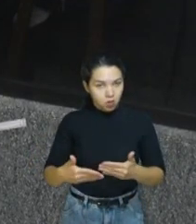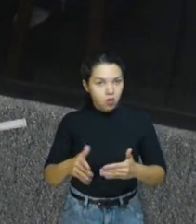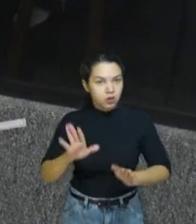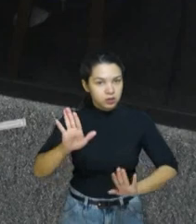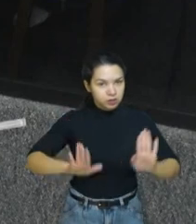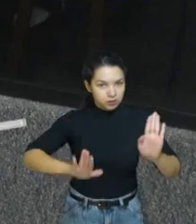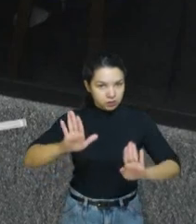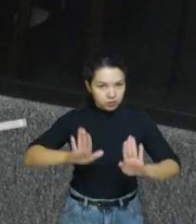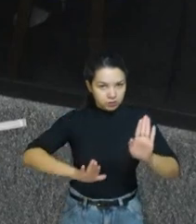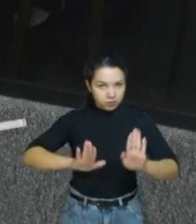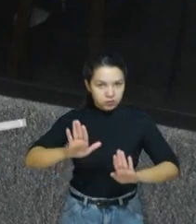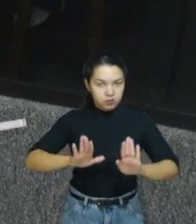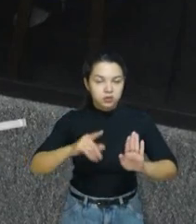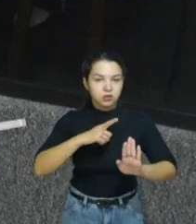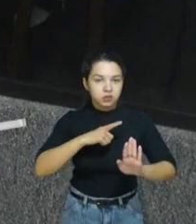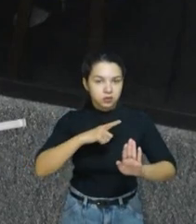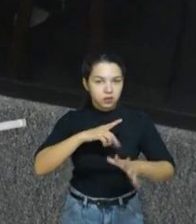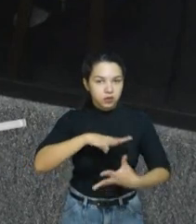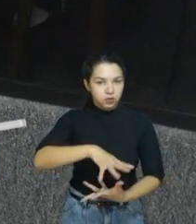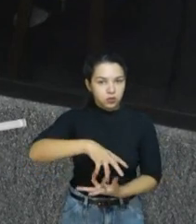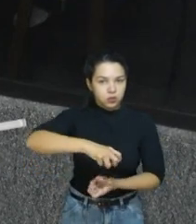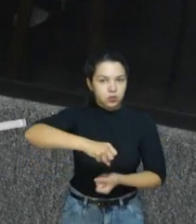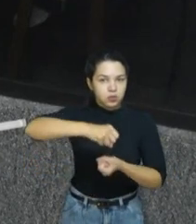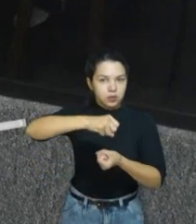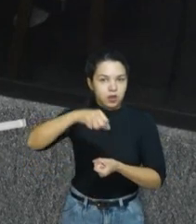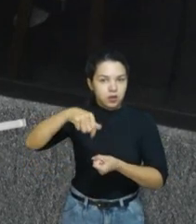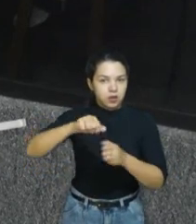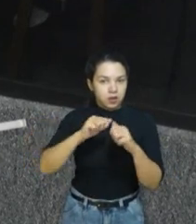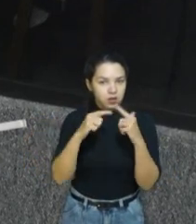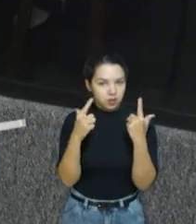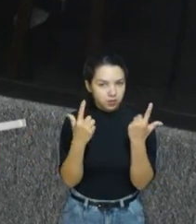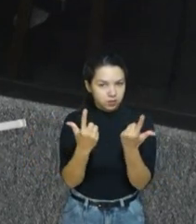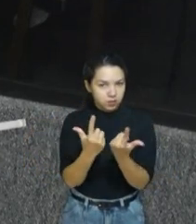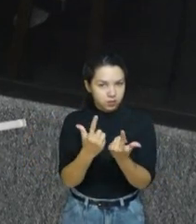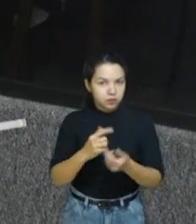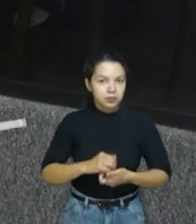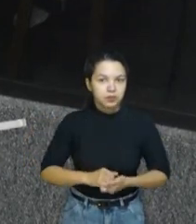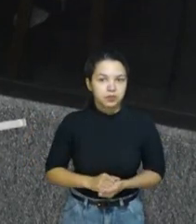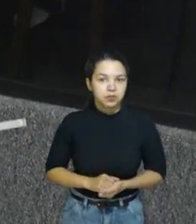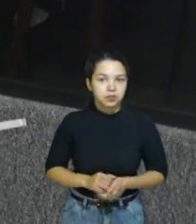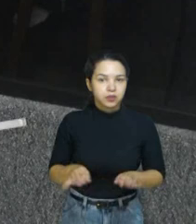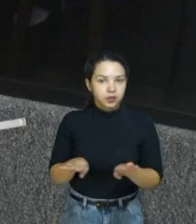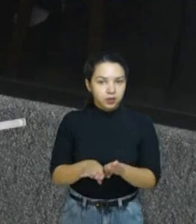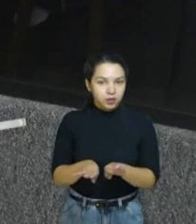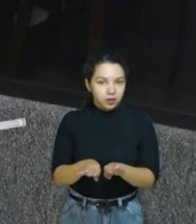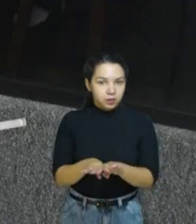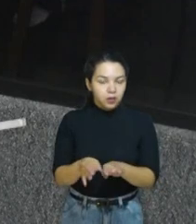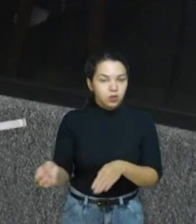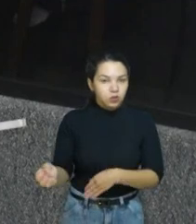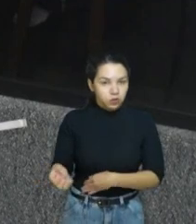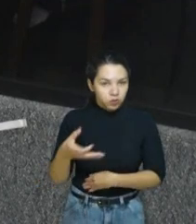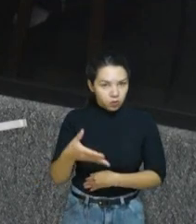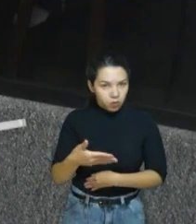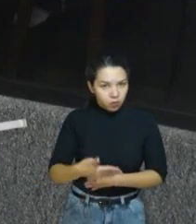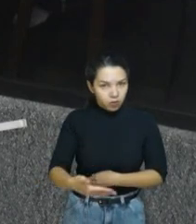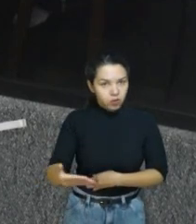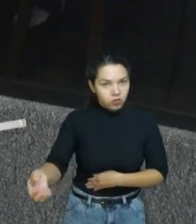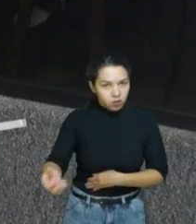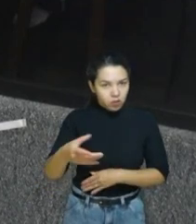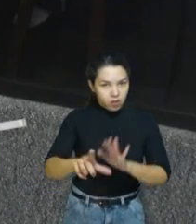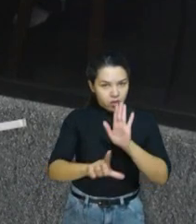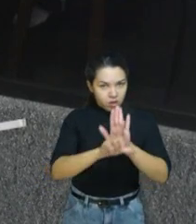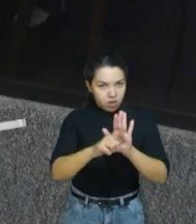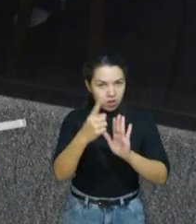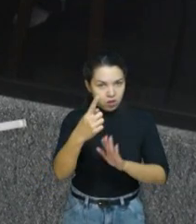licitatórios que adotam medidas de sustentabilidade na Alesc, mas também está sendo atualizado de acordo com a nova